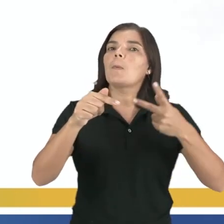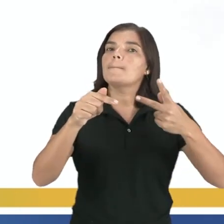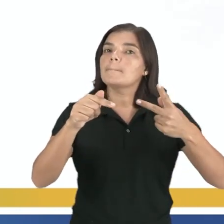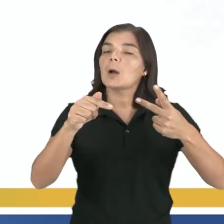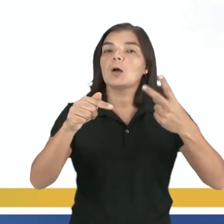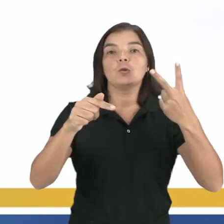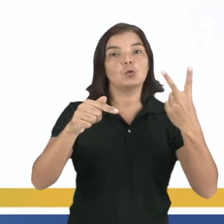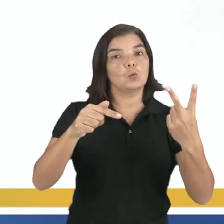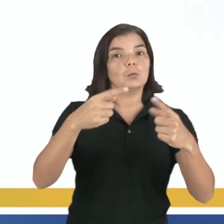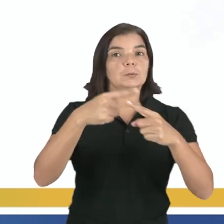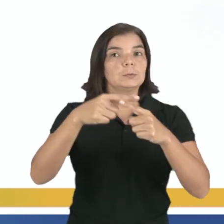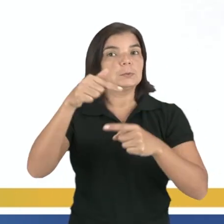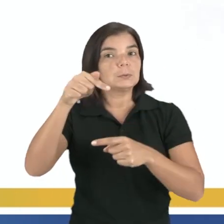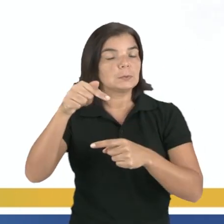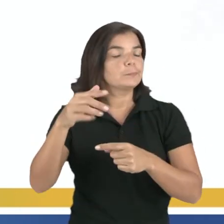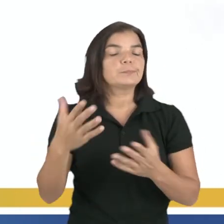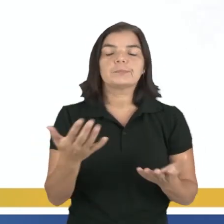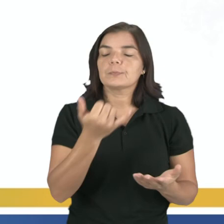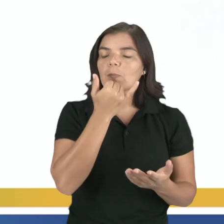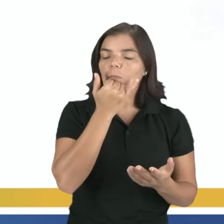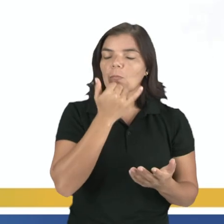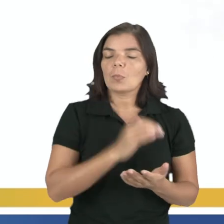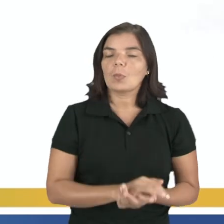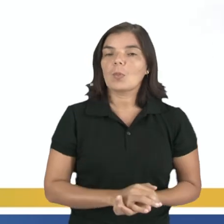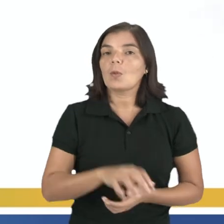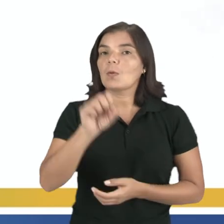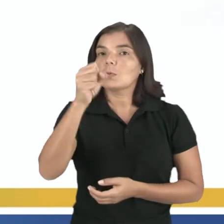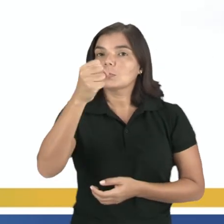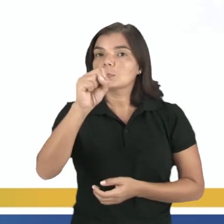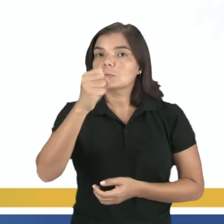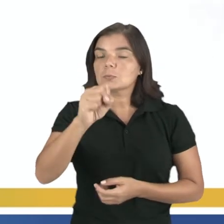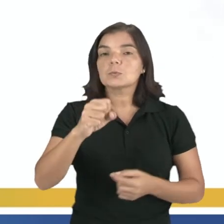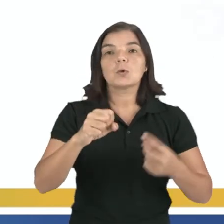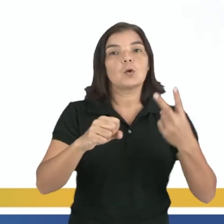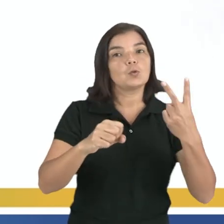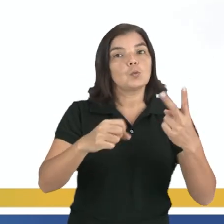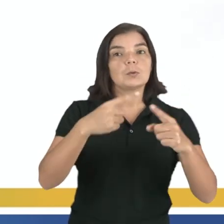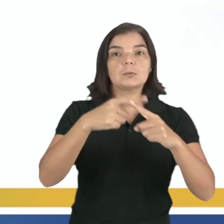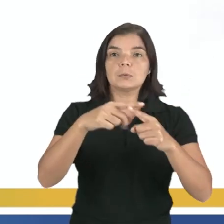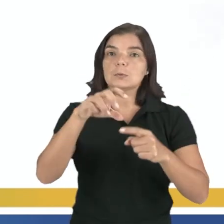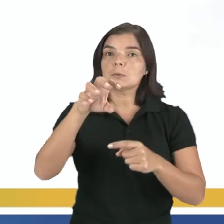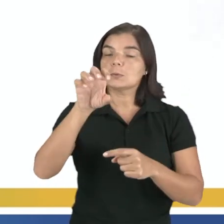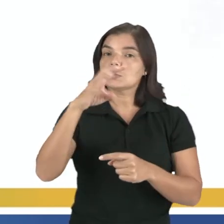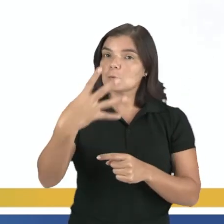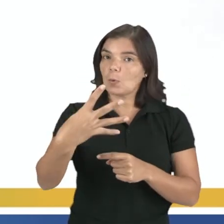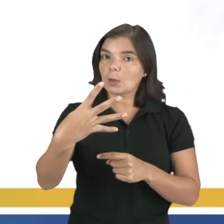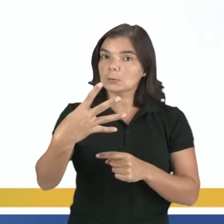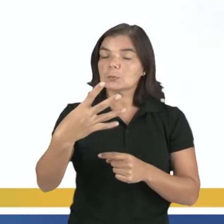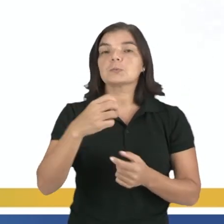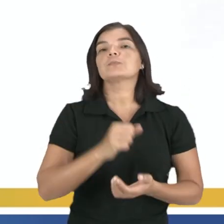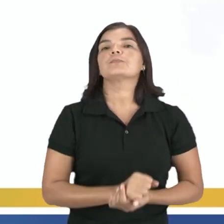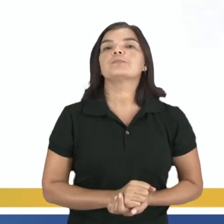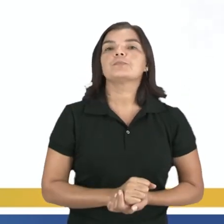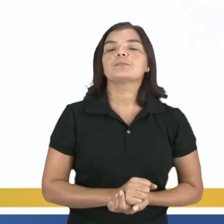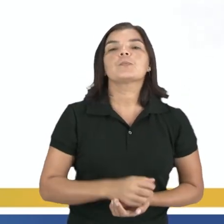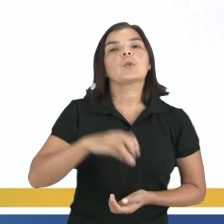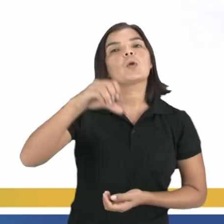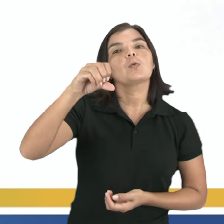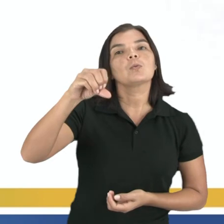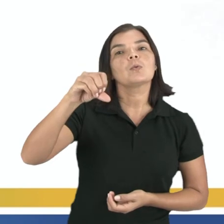2 vezes 7, né? Desculpa. É o número 8, que é 2 vezes 4, 4 é a posição do 7. O número